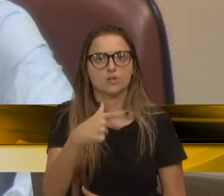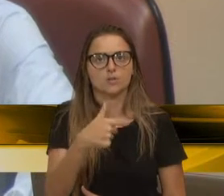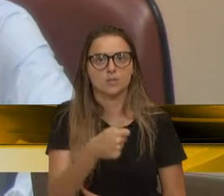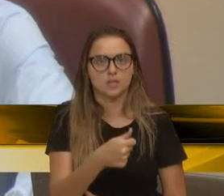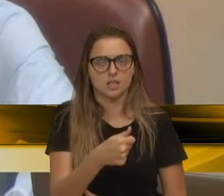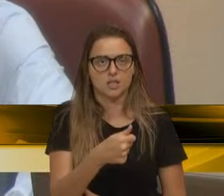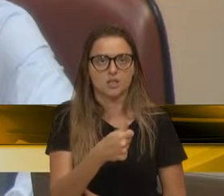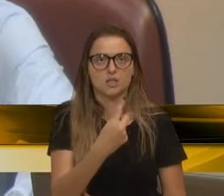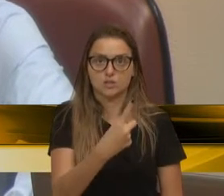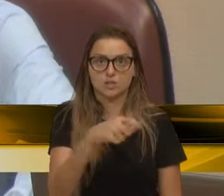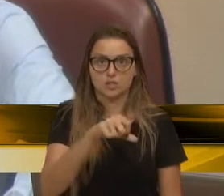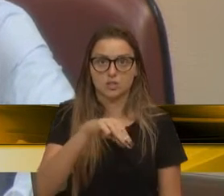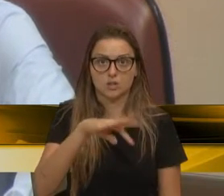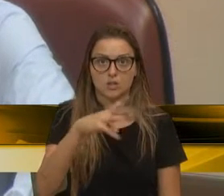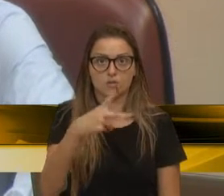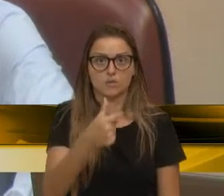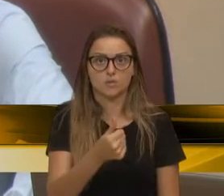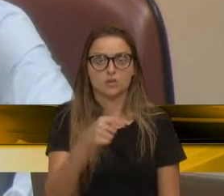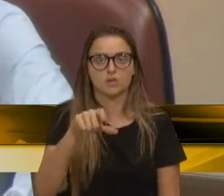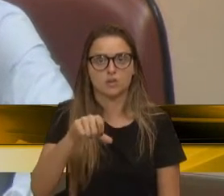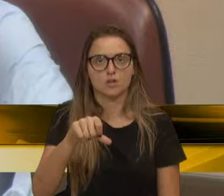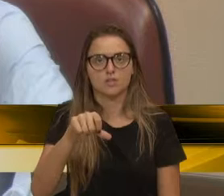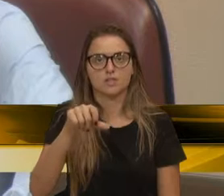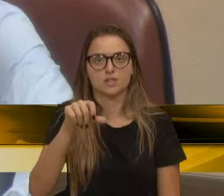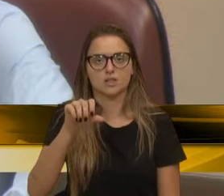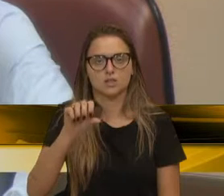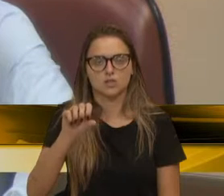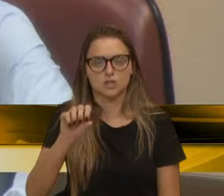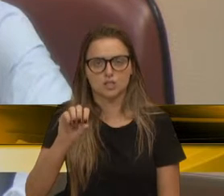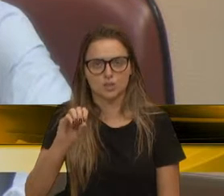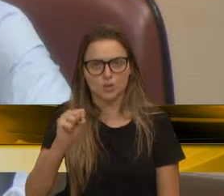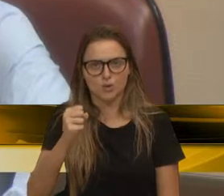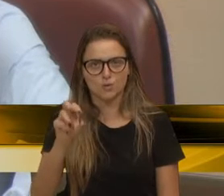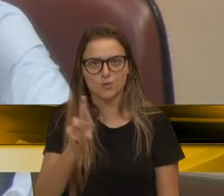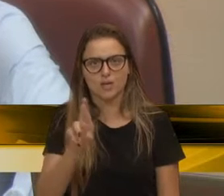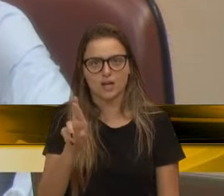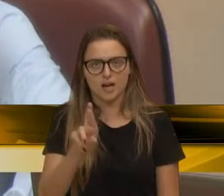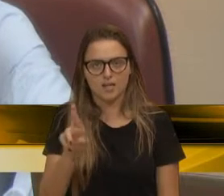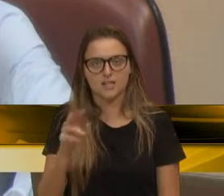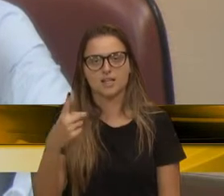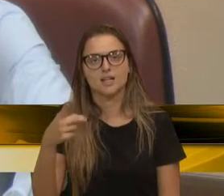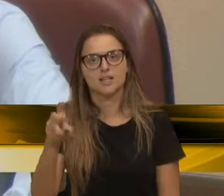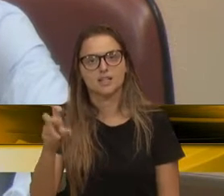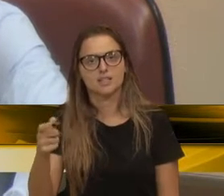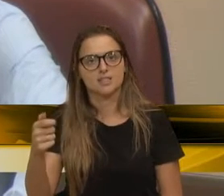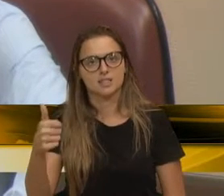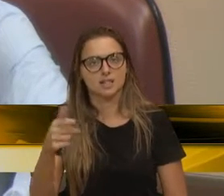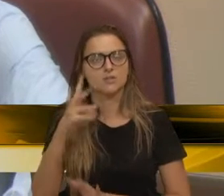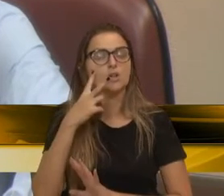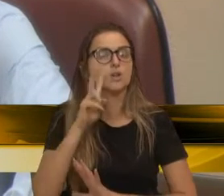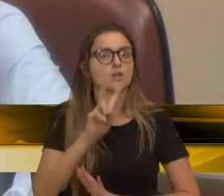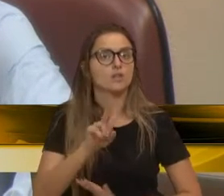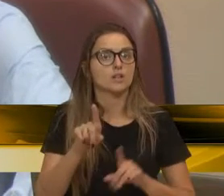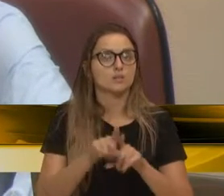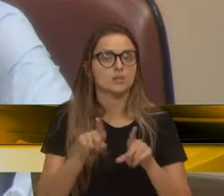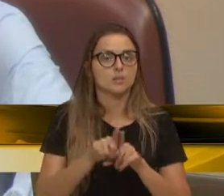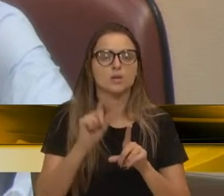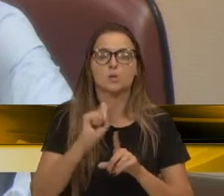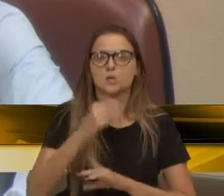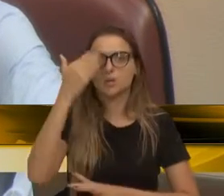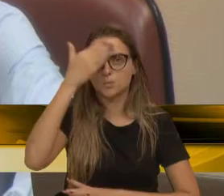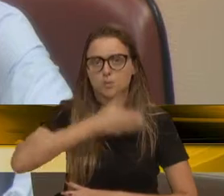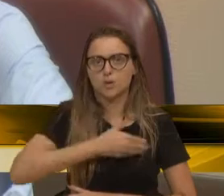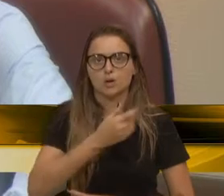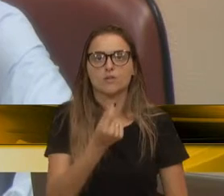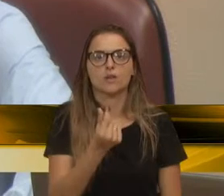19 milhões novecentos e oitenta e oito mil trezentos e dezoito reais e quinze centavos considerando-se as comprovações o